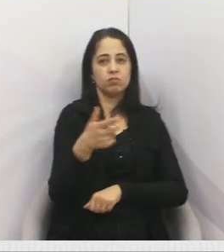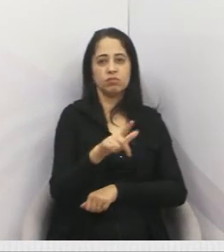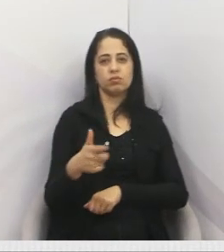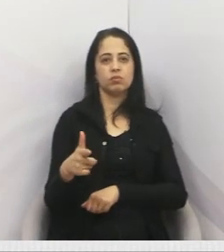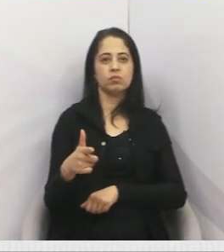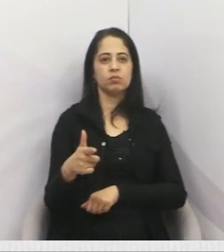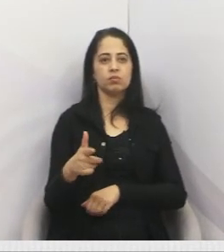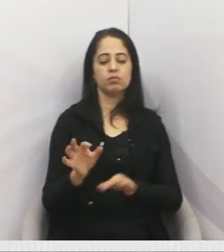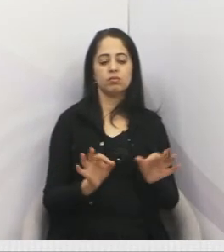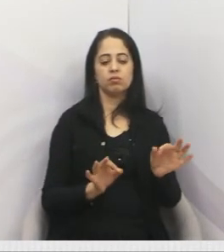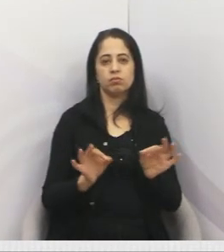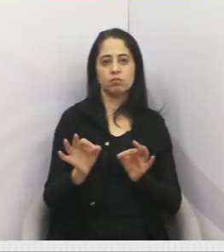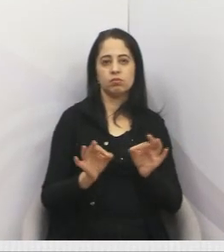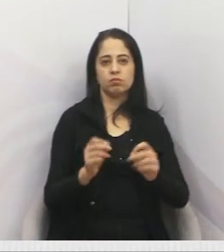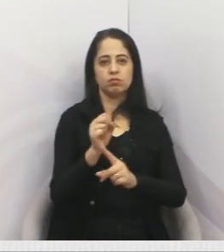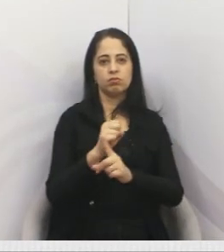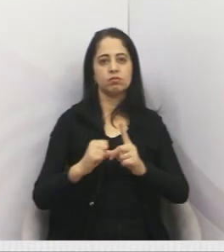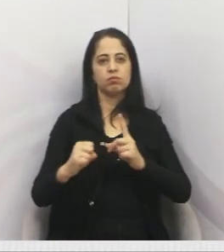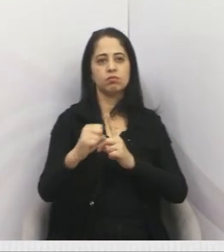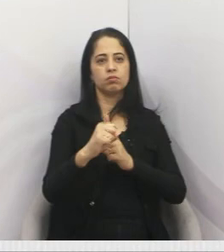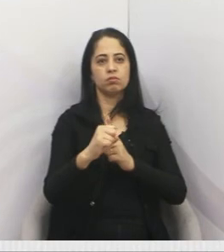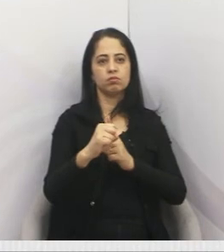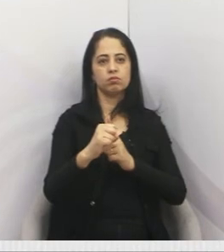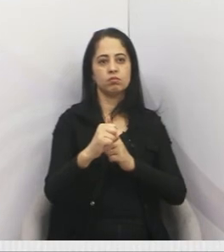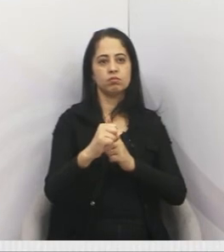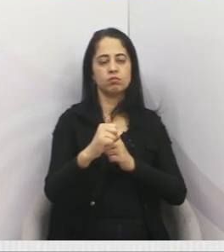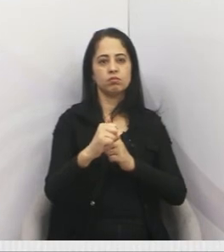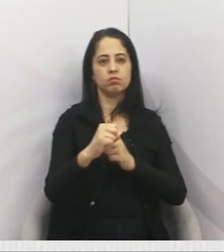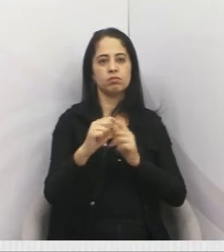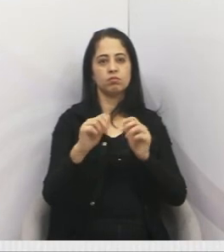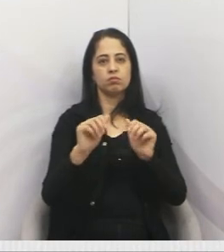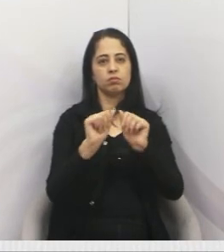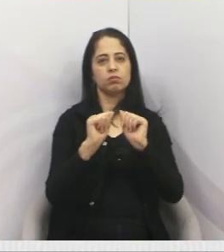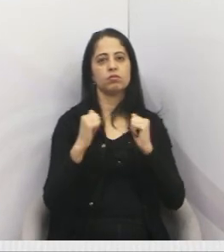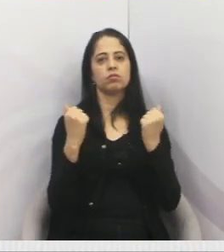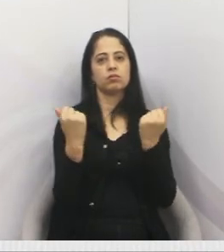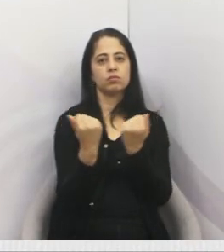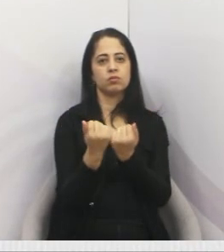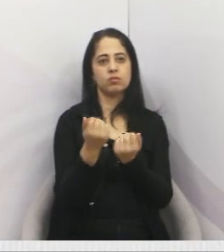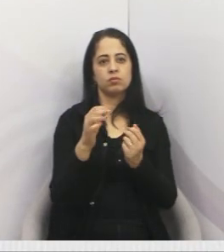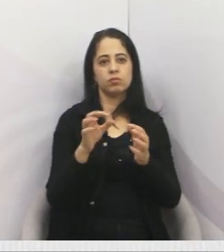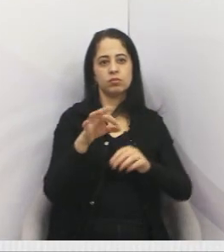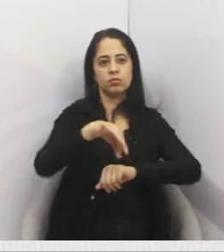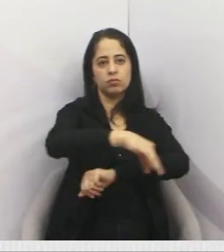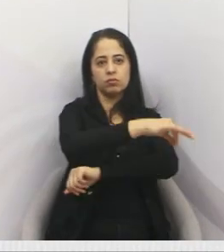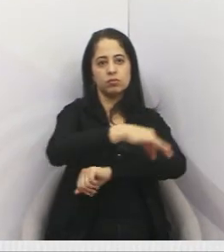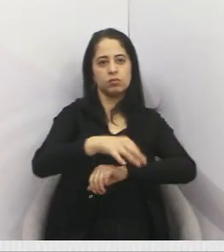branco e organização da sociedade civil, Associação dos Engenheiros e Arquitetos de Jacareí.